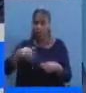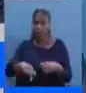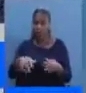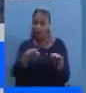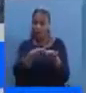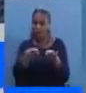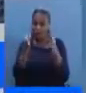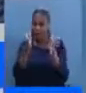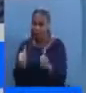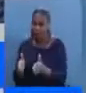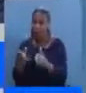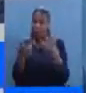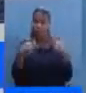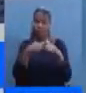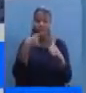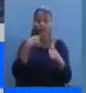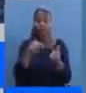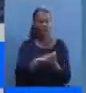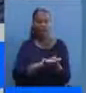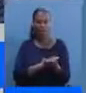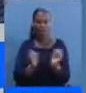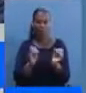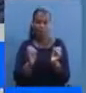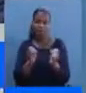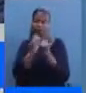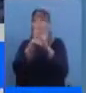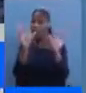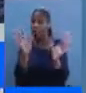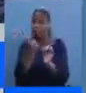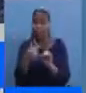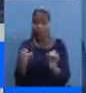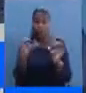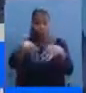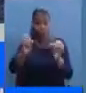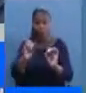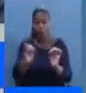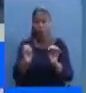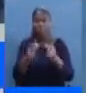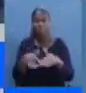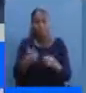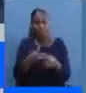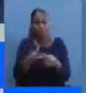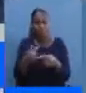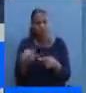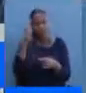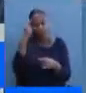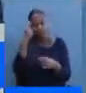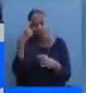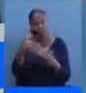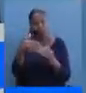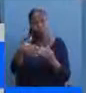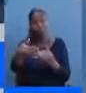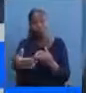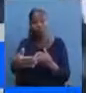de reencontro, ainda não está nada definido, mas pelo menos há um interesse. Presumo que daqui para